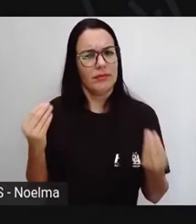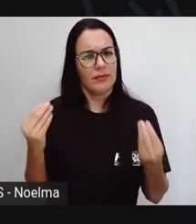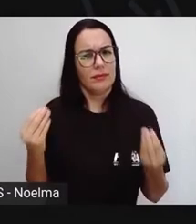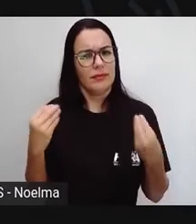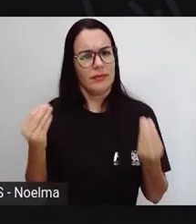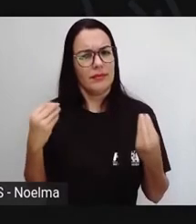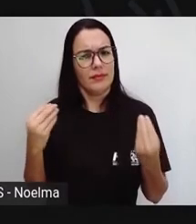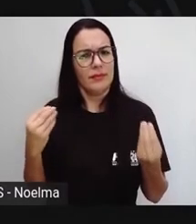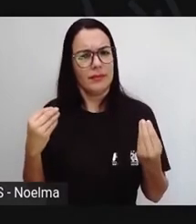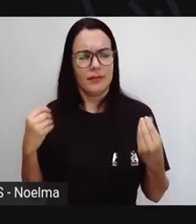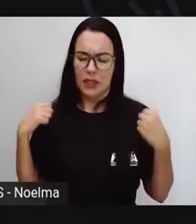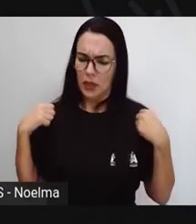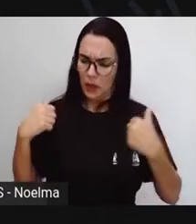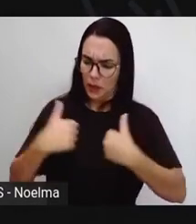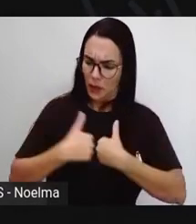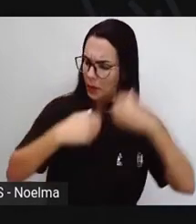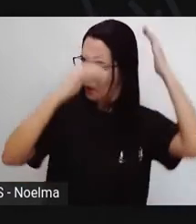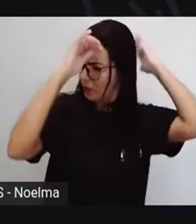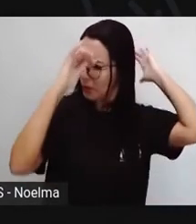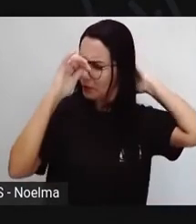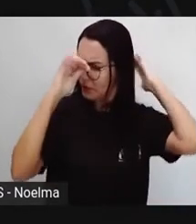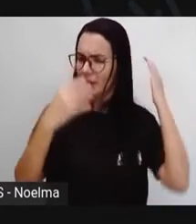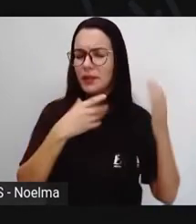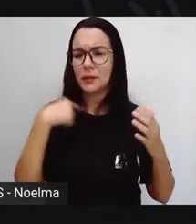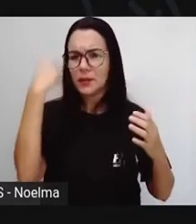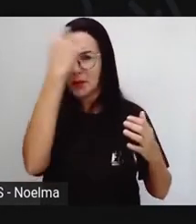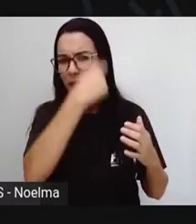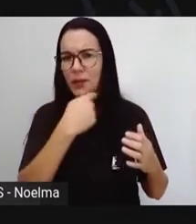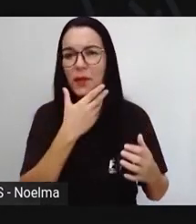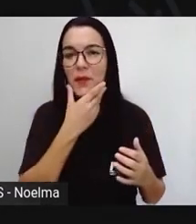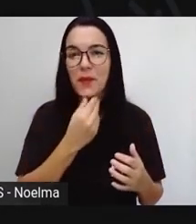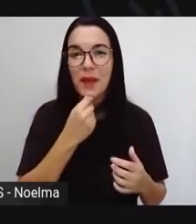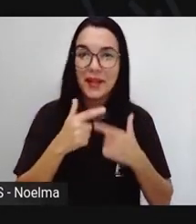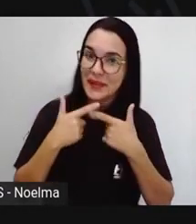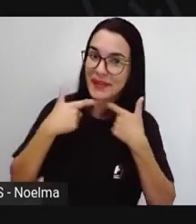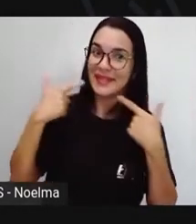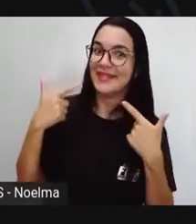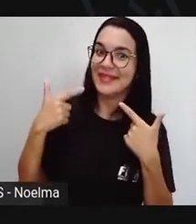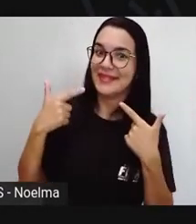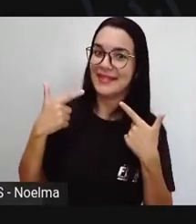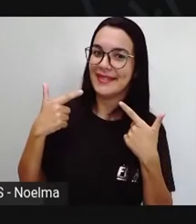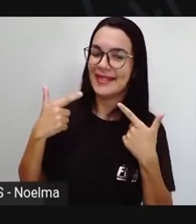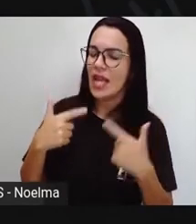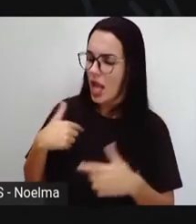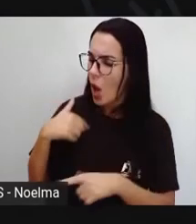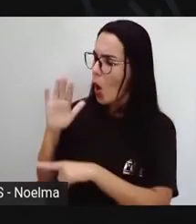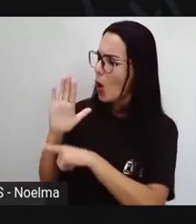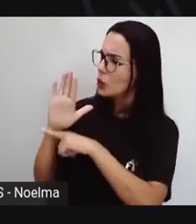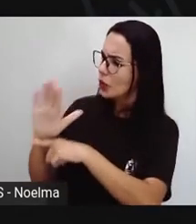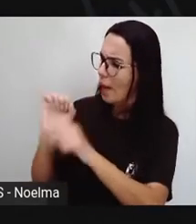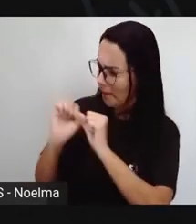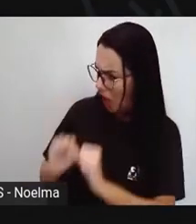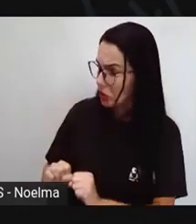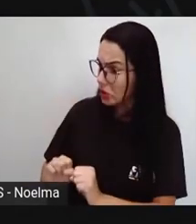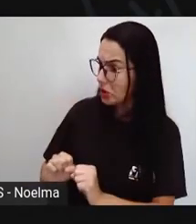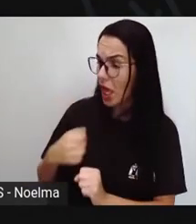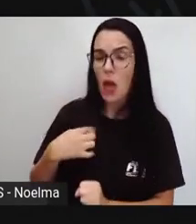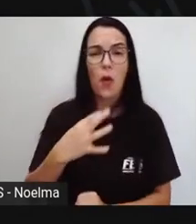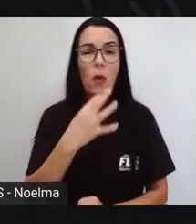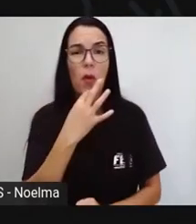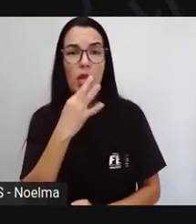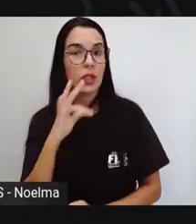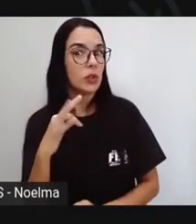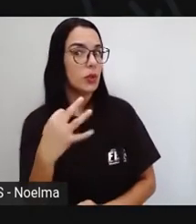mal com jaqueta boné e cara de menino alegre? Posso te ajudar? Eu conheço